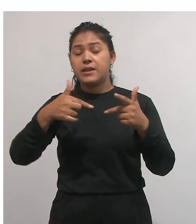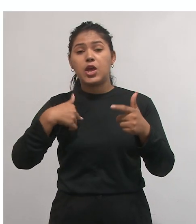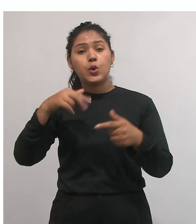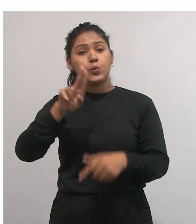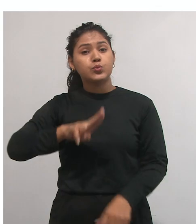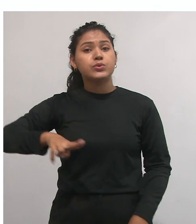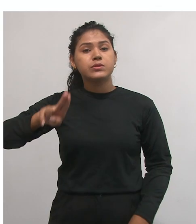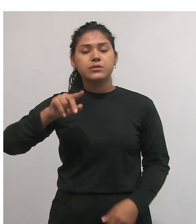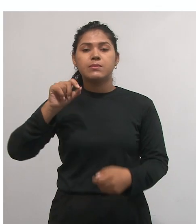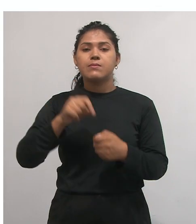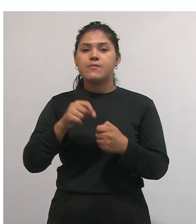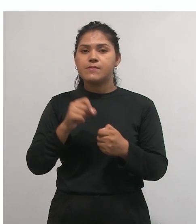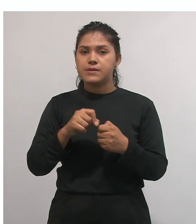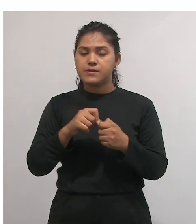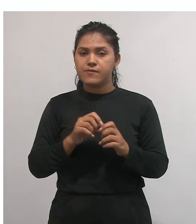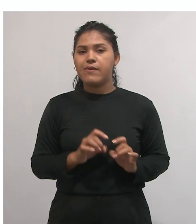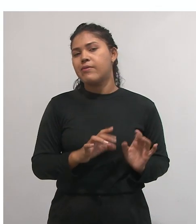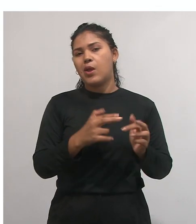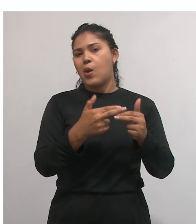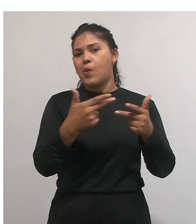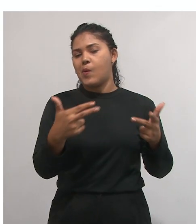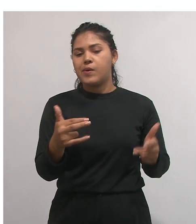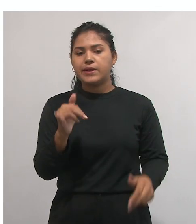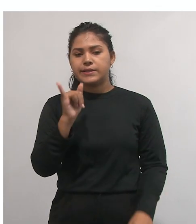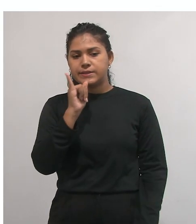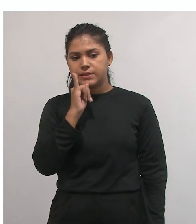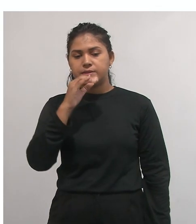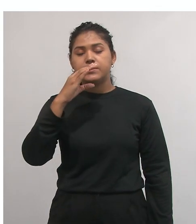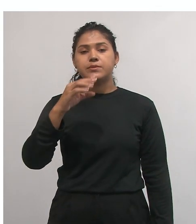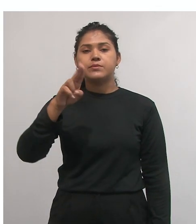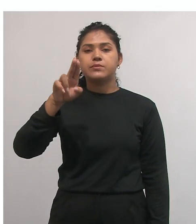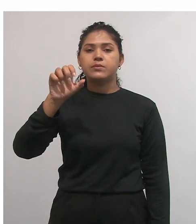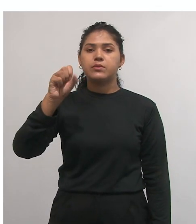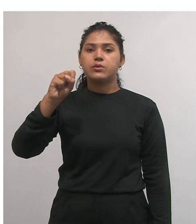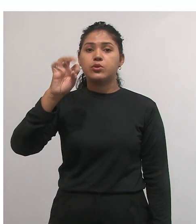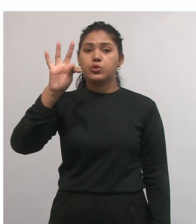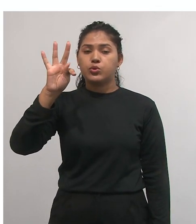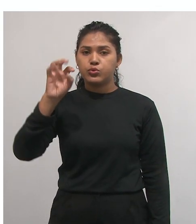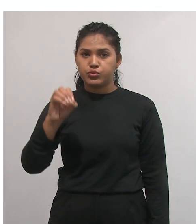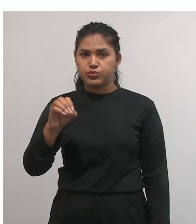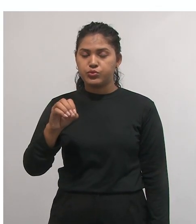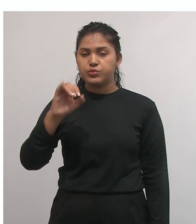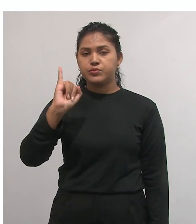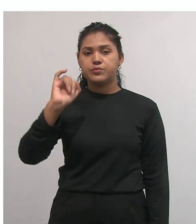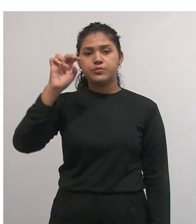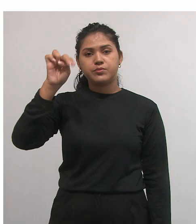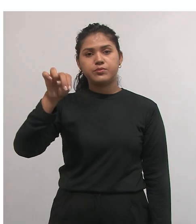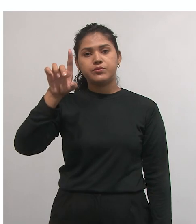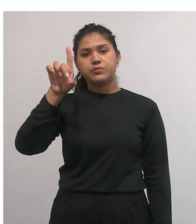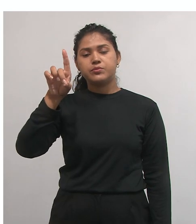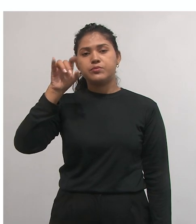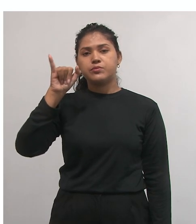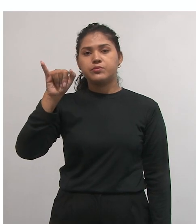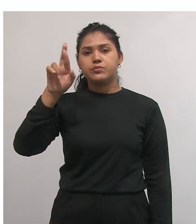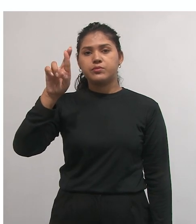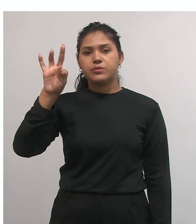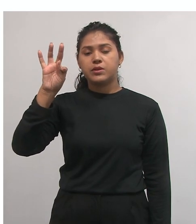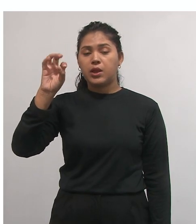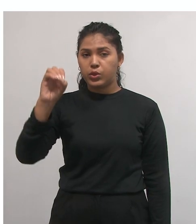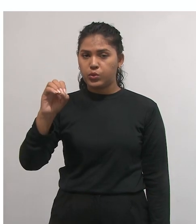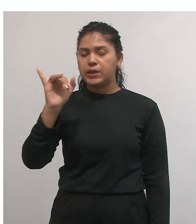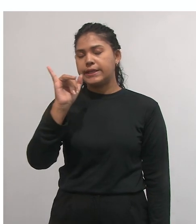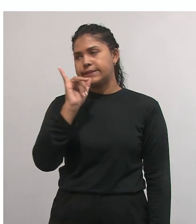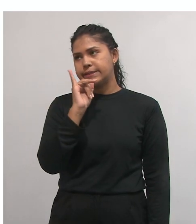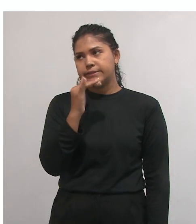com facilidade, e os custos indiretos. Um exemplo de custo indireto numa padaria, por exemplo, que a gente